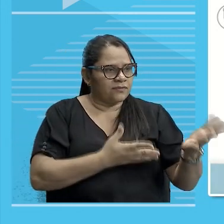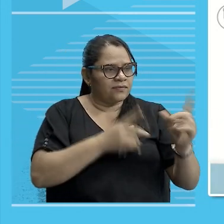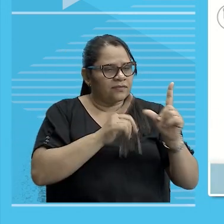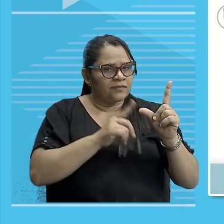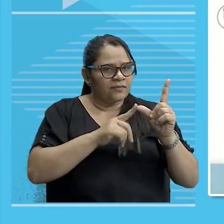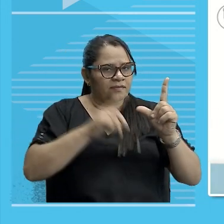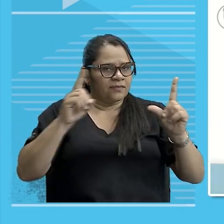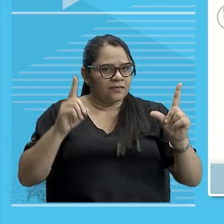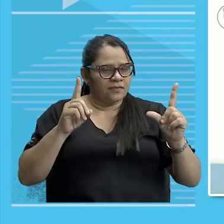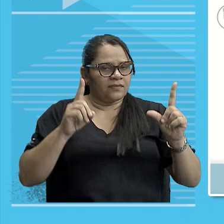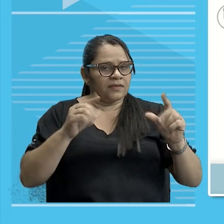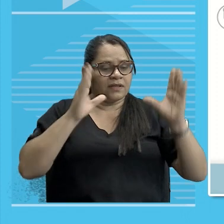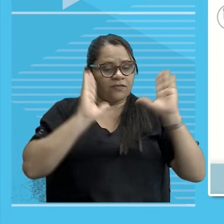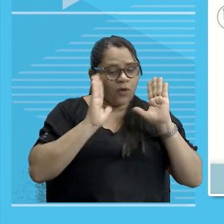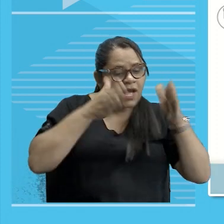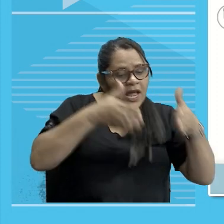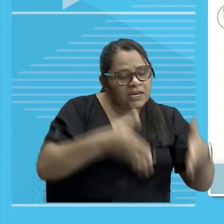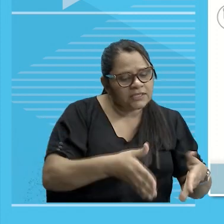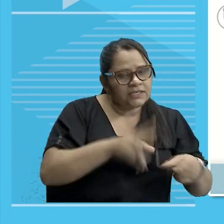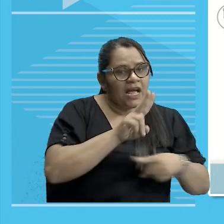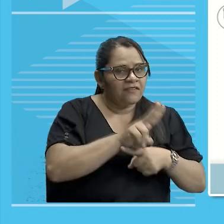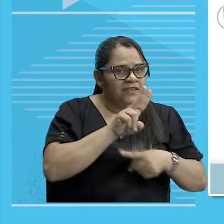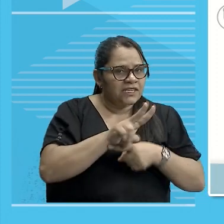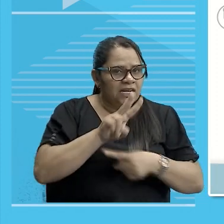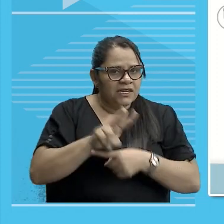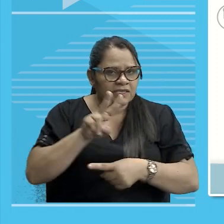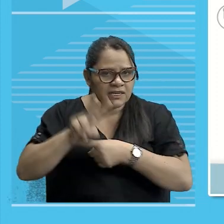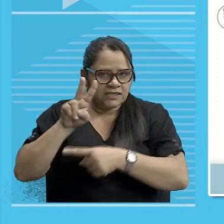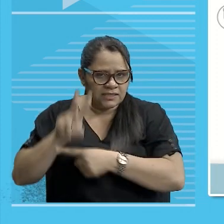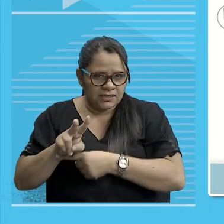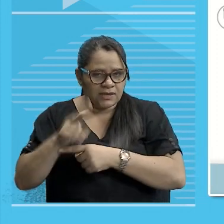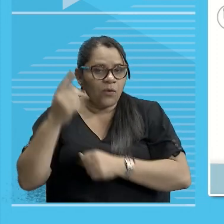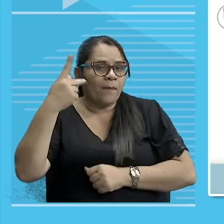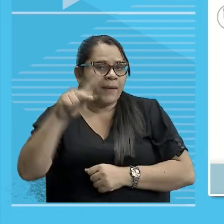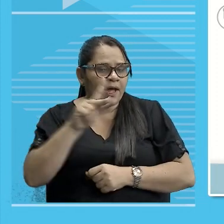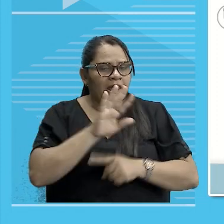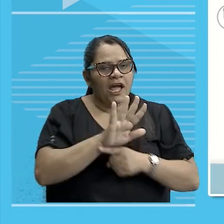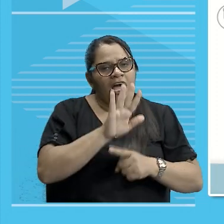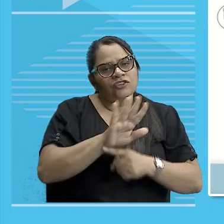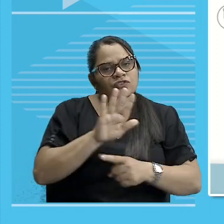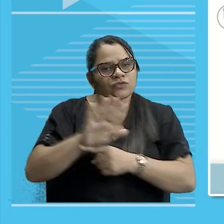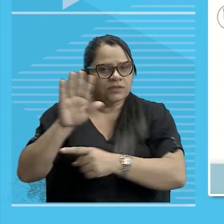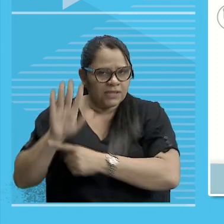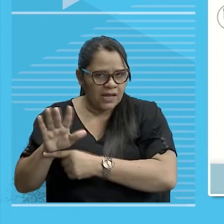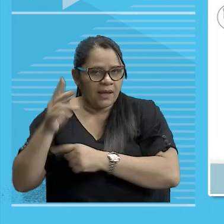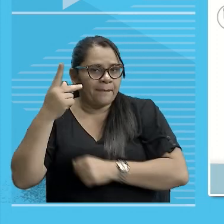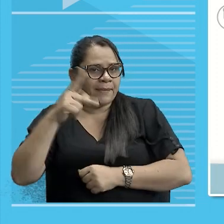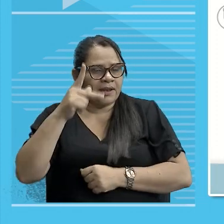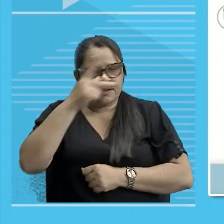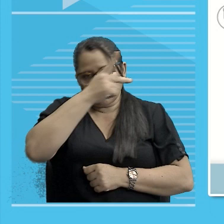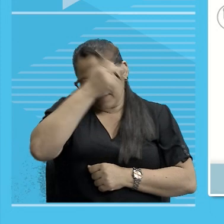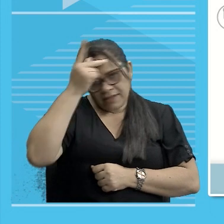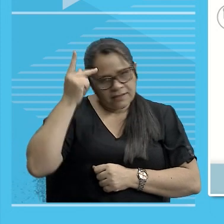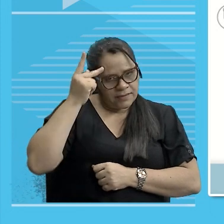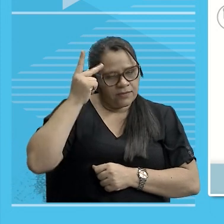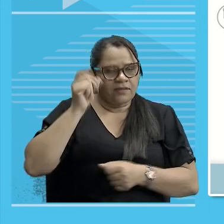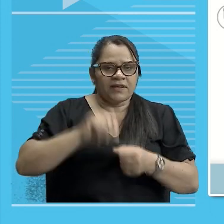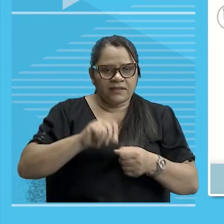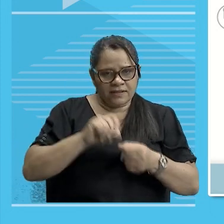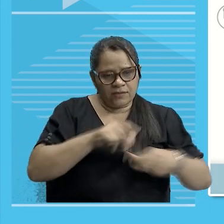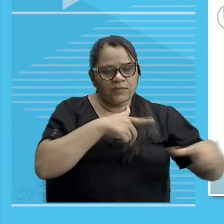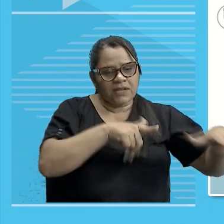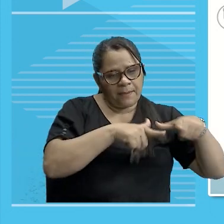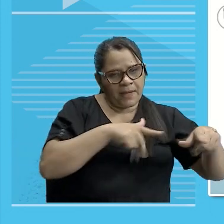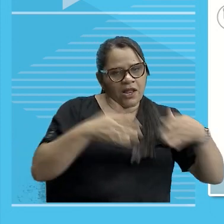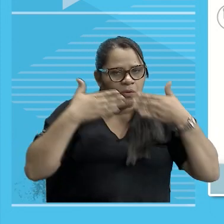focalizar supervisão para ajudar as pessoas a fazer um trabalho melhor é